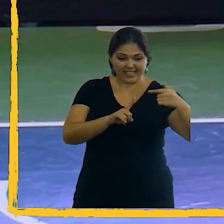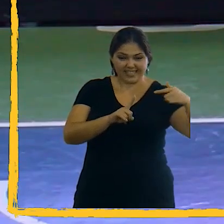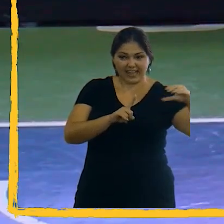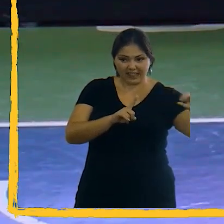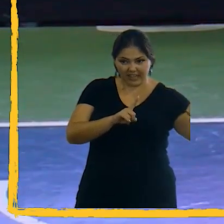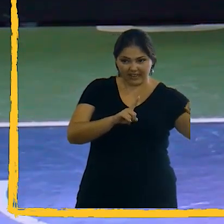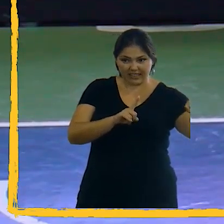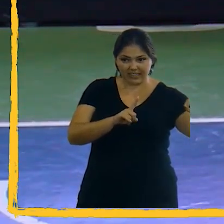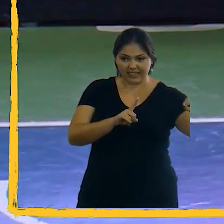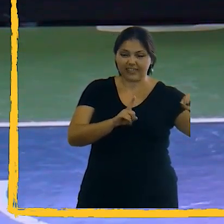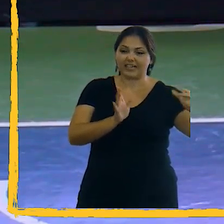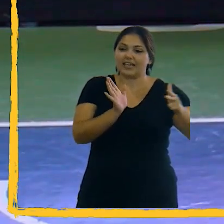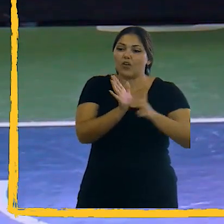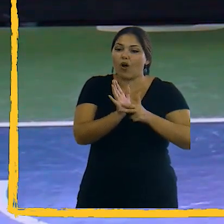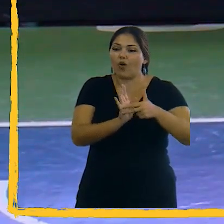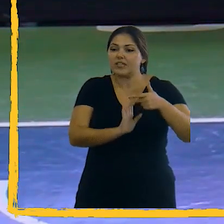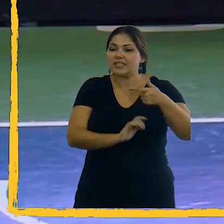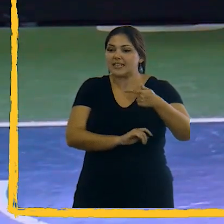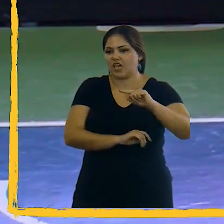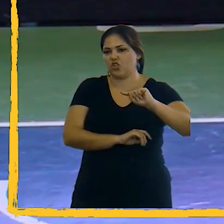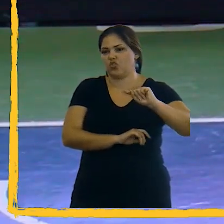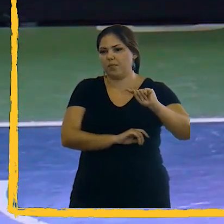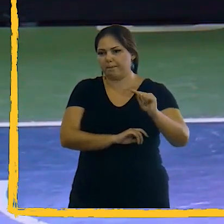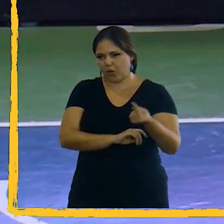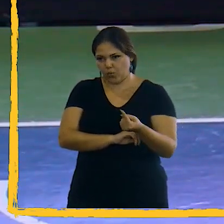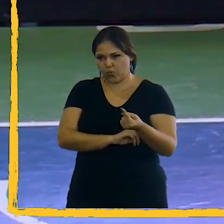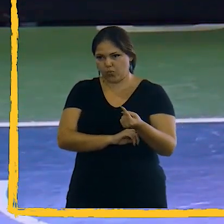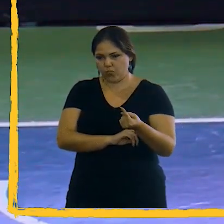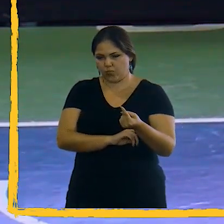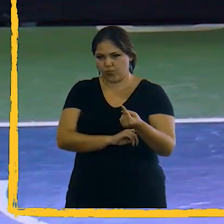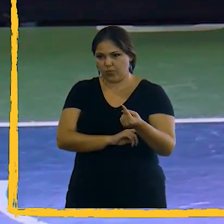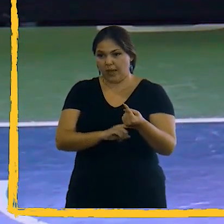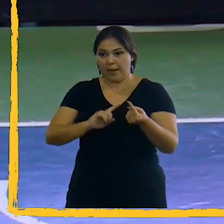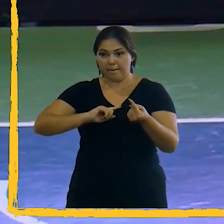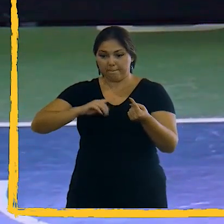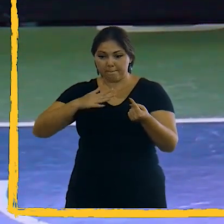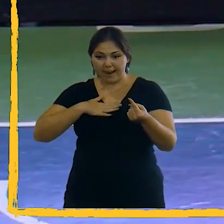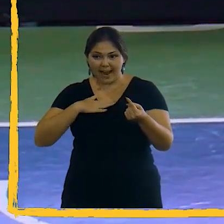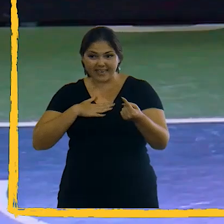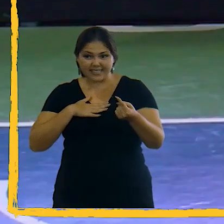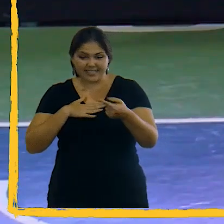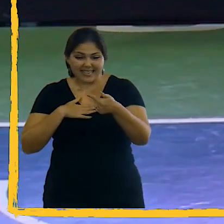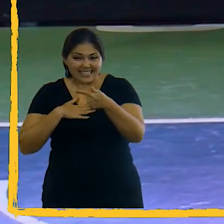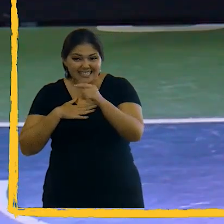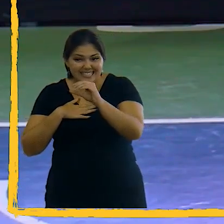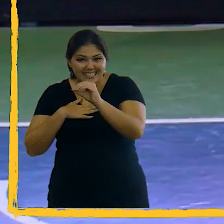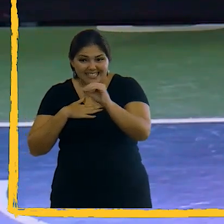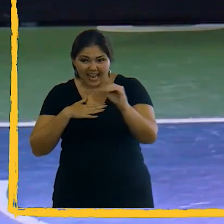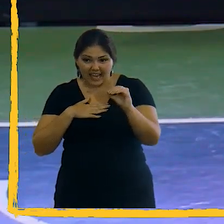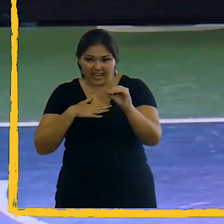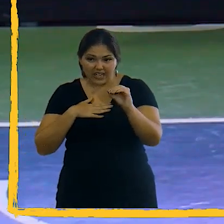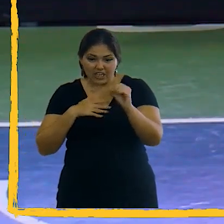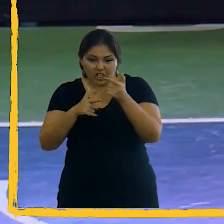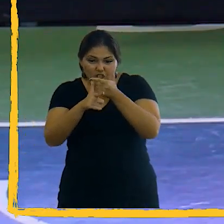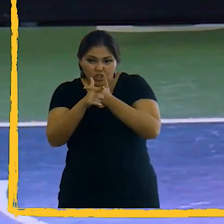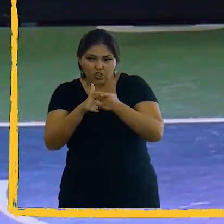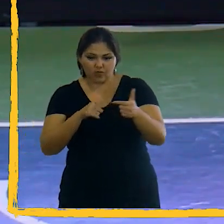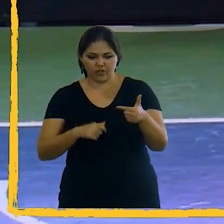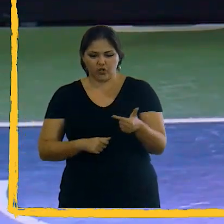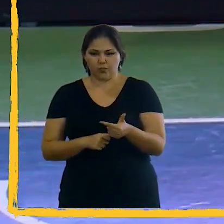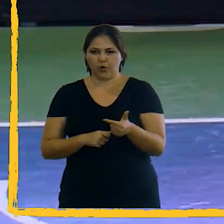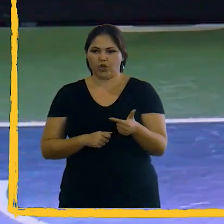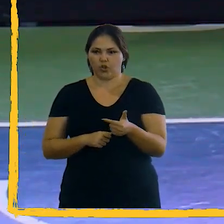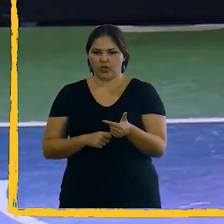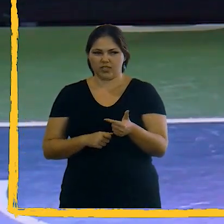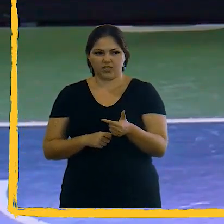7000 a minha meu peso vai reduzir a metade vai dividir por 2 100